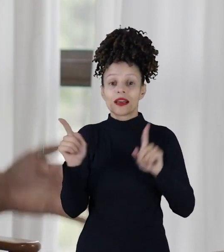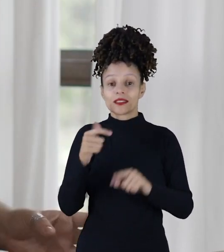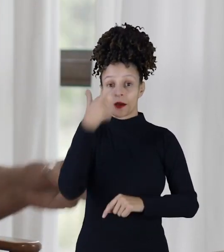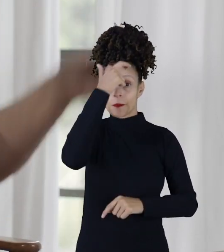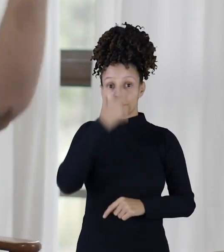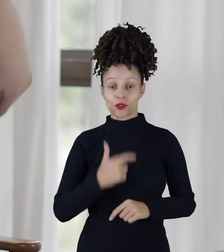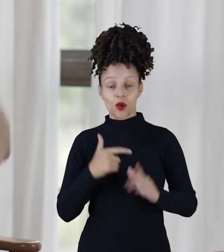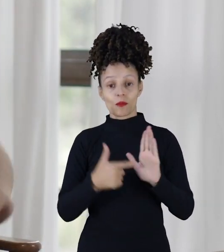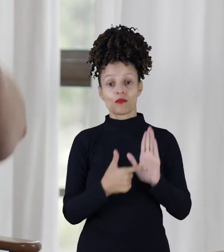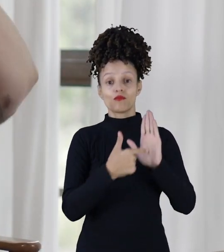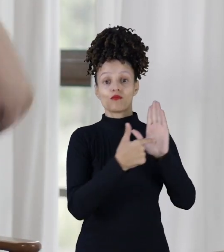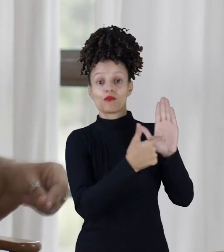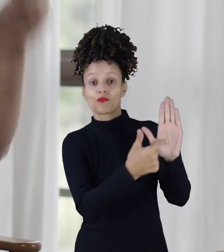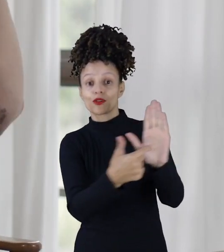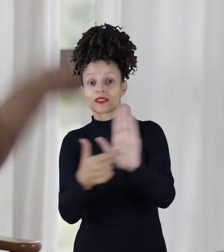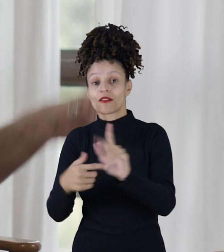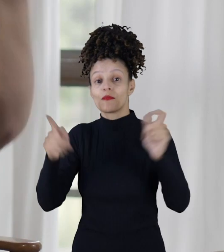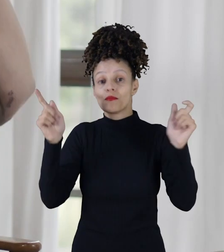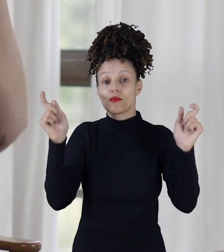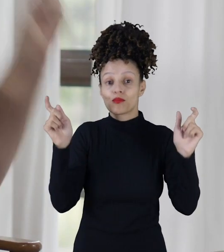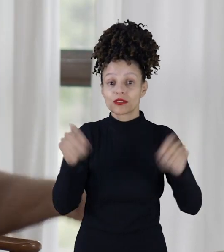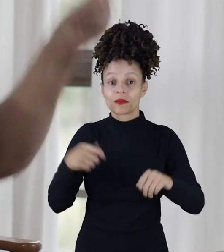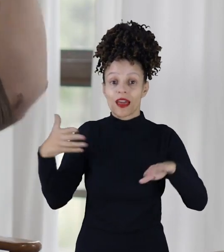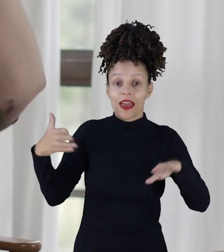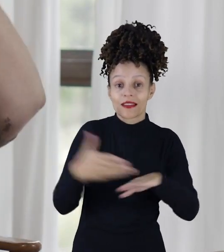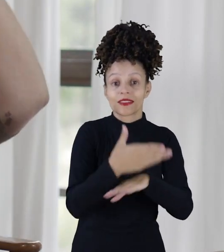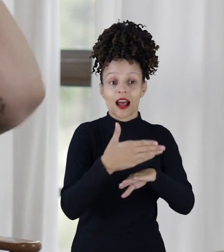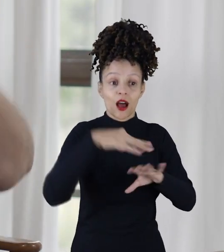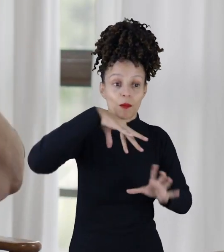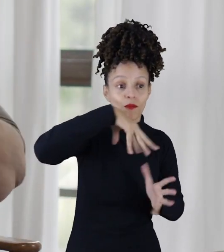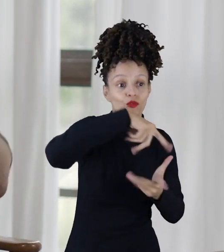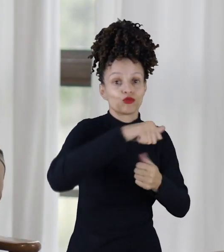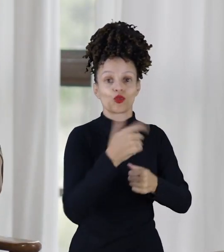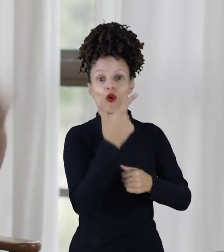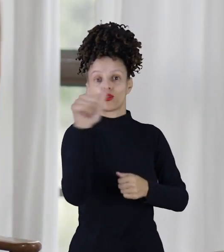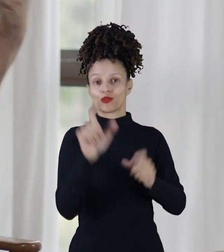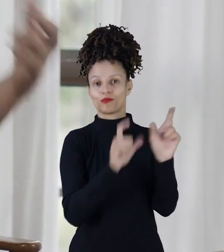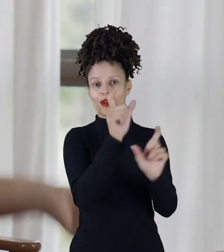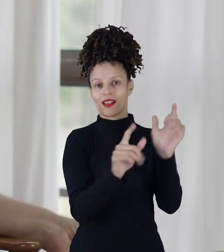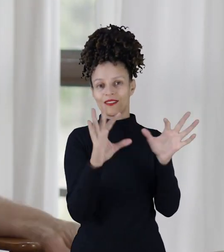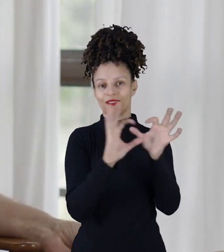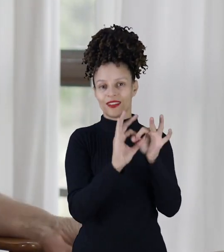menor sentido, mas alguém que mostrava para elas a possibilidade de entrar num outro mundo